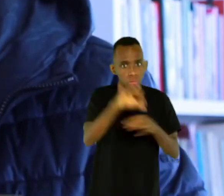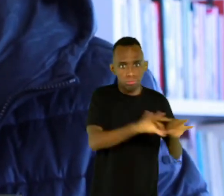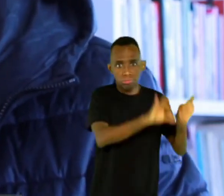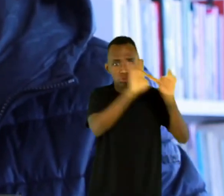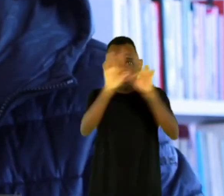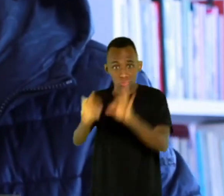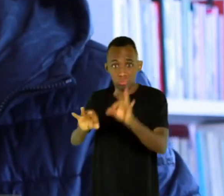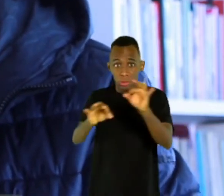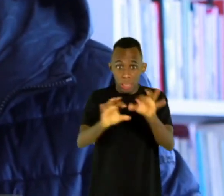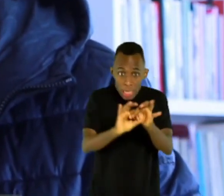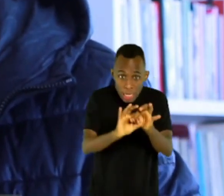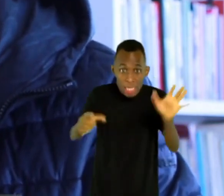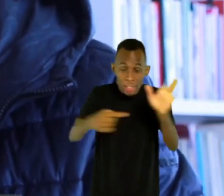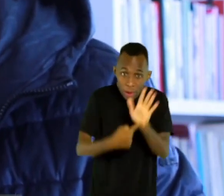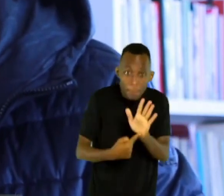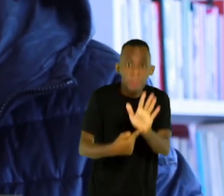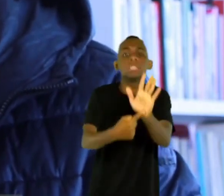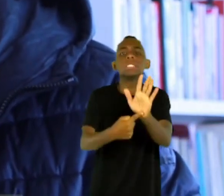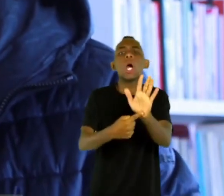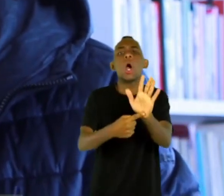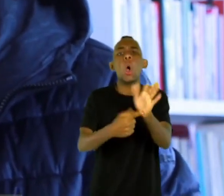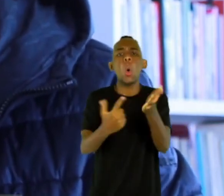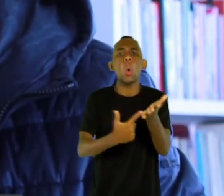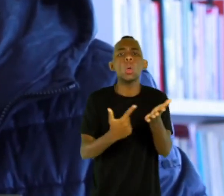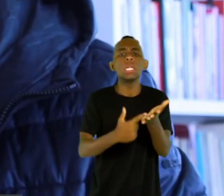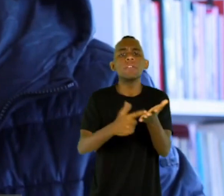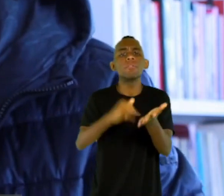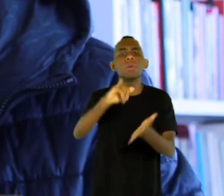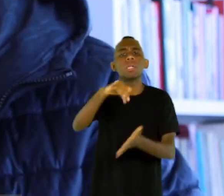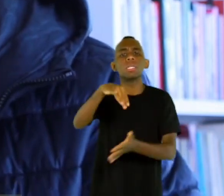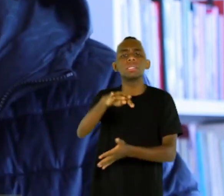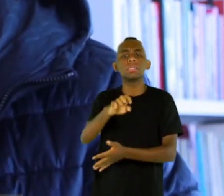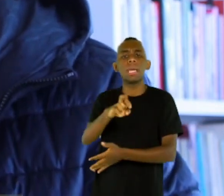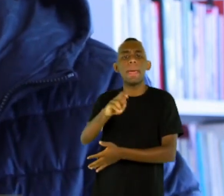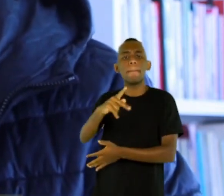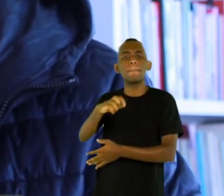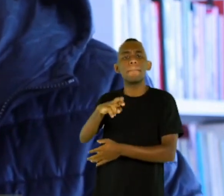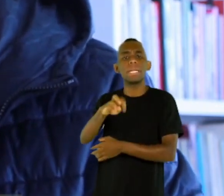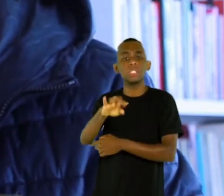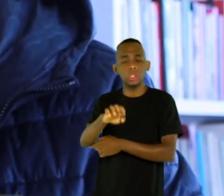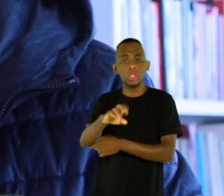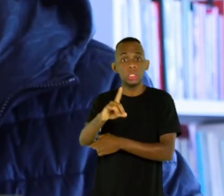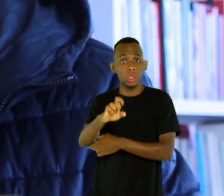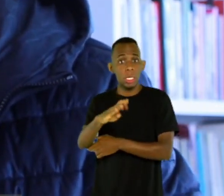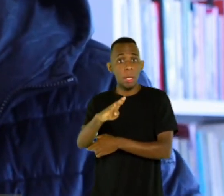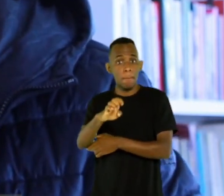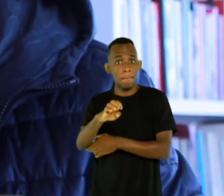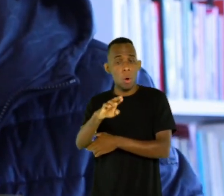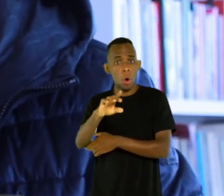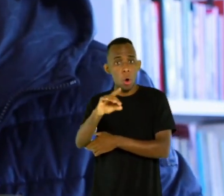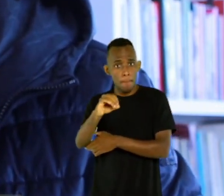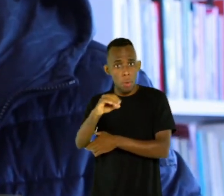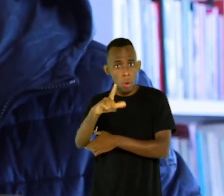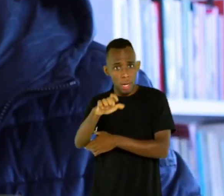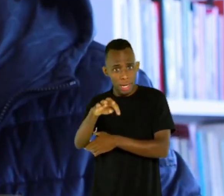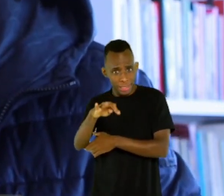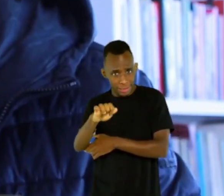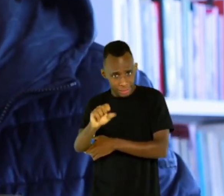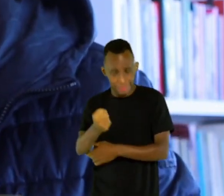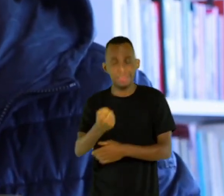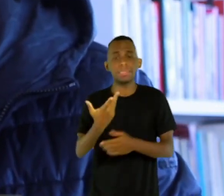livro Intérprete de Borboletas, de Sérgio Abrantes. Meu nome é Afonso Borges e eu faço o projeto Sempre um Papo